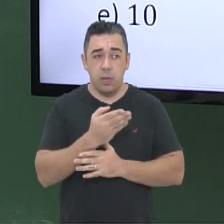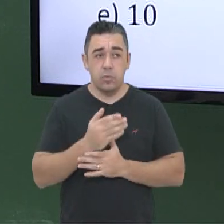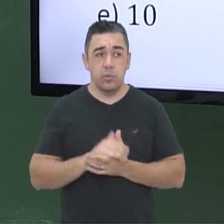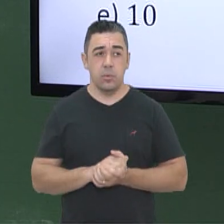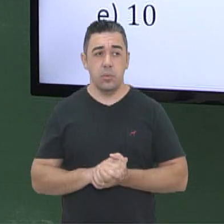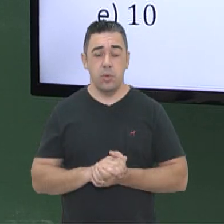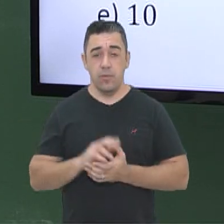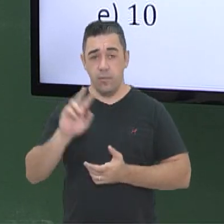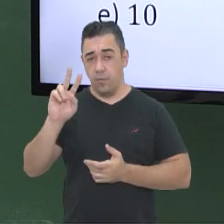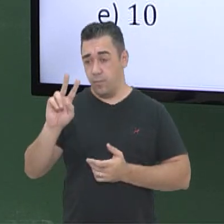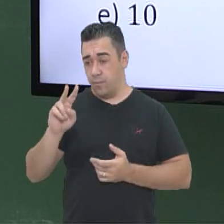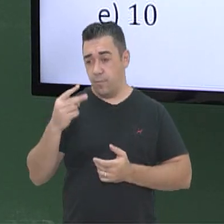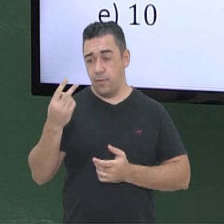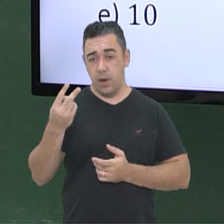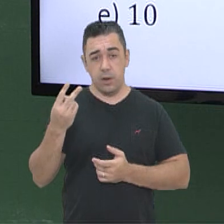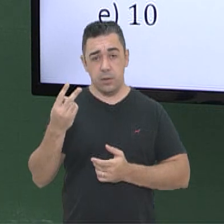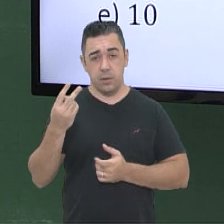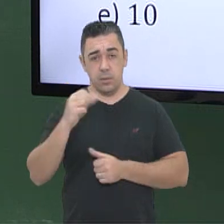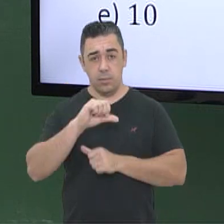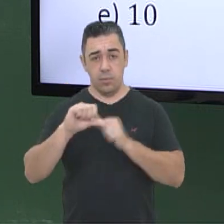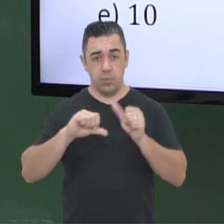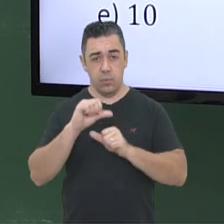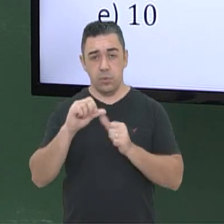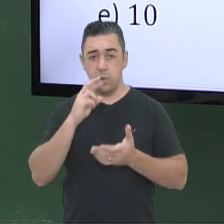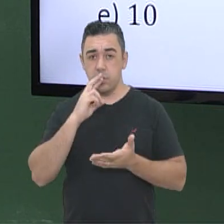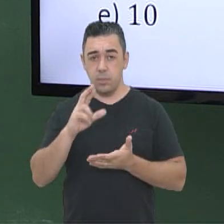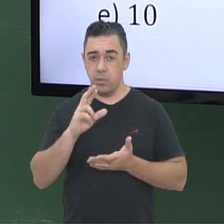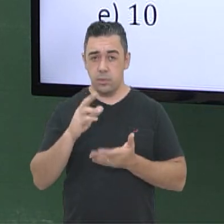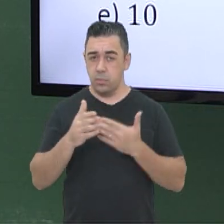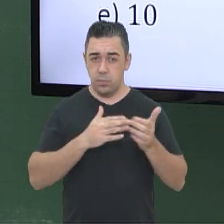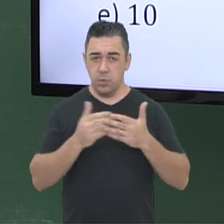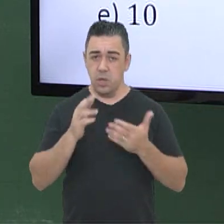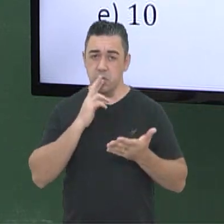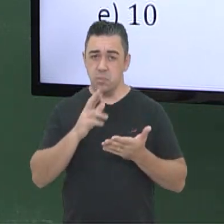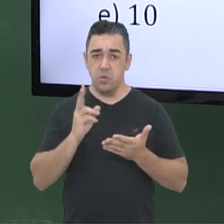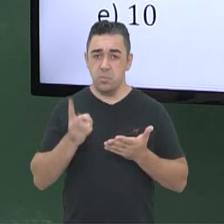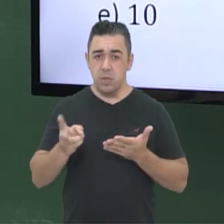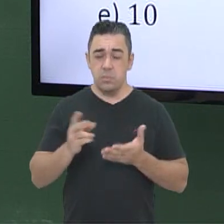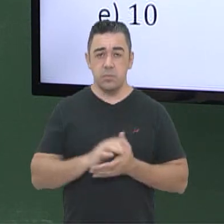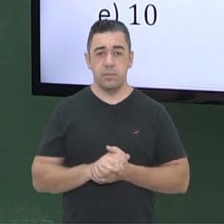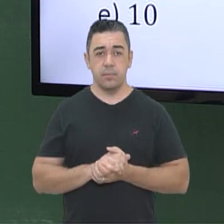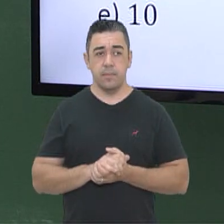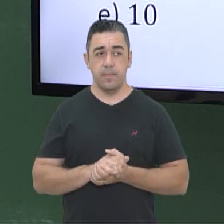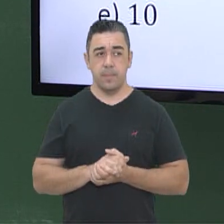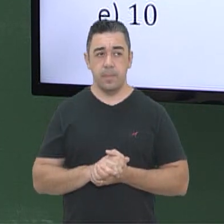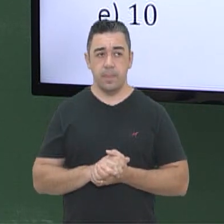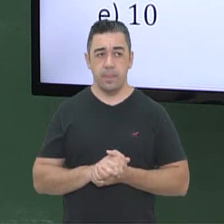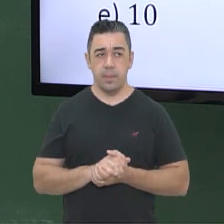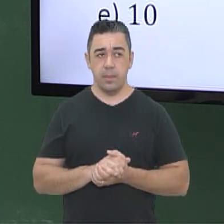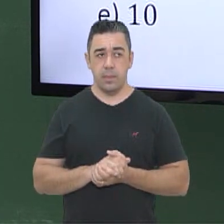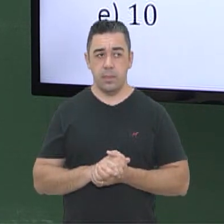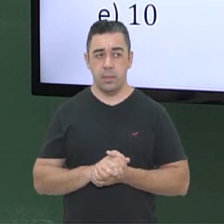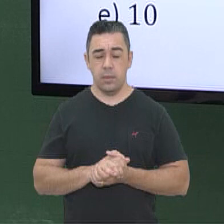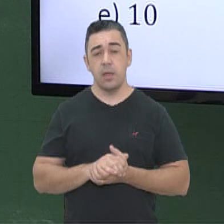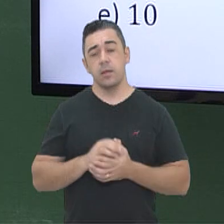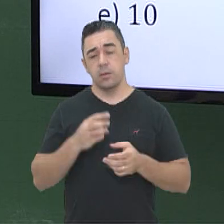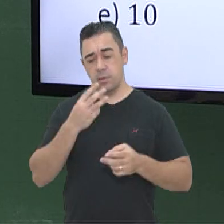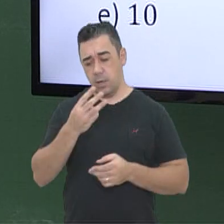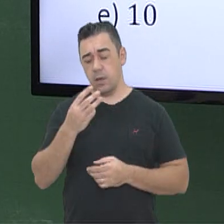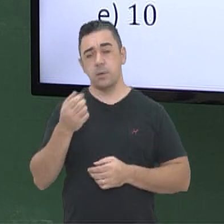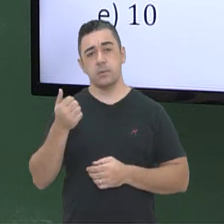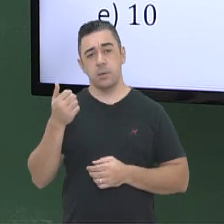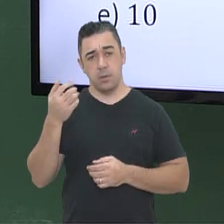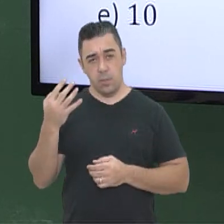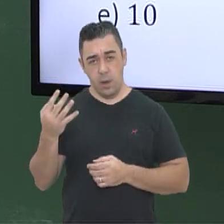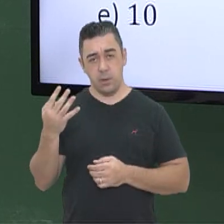vou inverter aqui a ordem do produto, porque a ordem dos fatores não altera um produto. Eu vou inverter aqui, ó. Em vez de usar 3 elevado